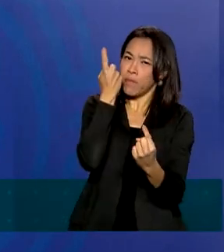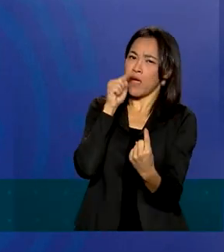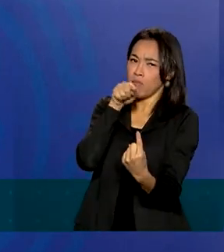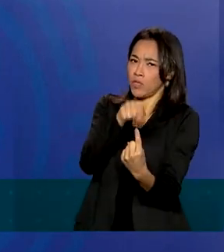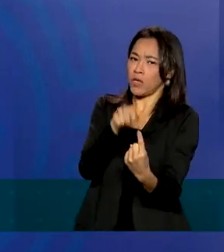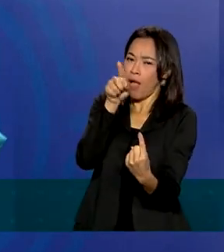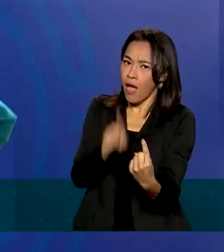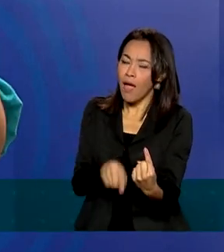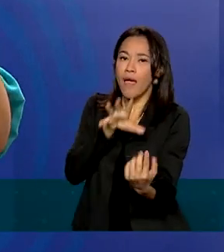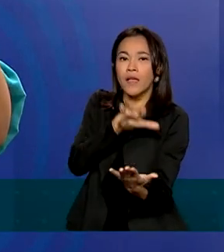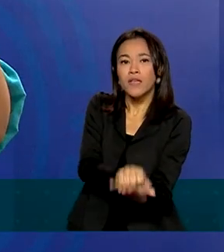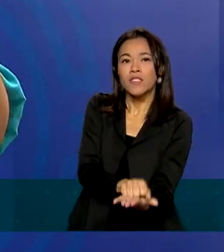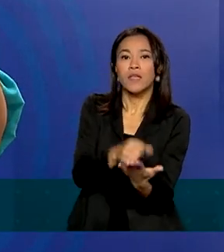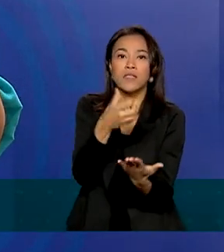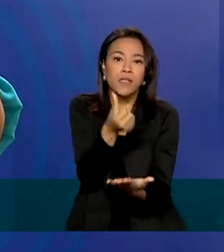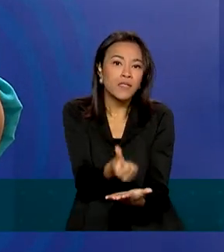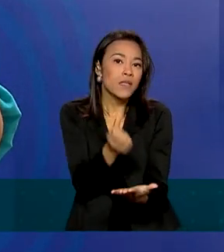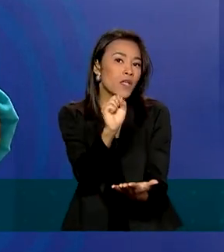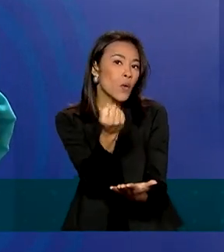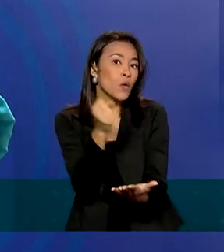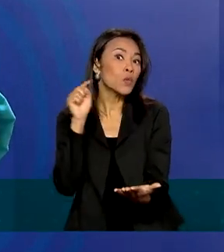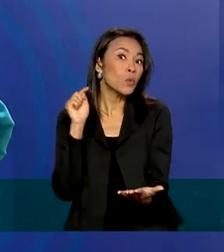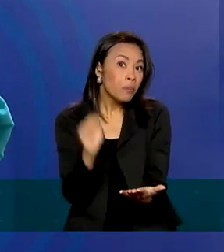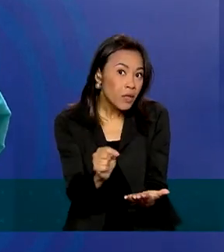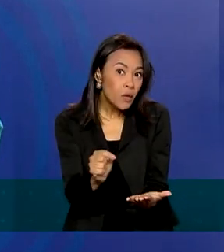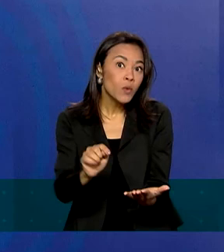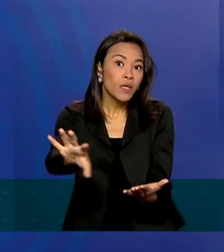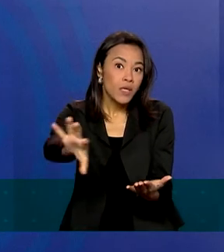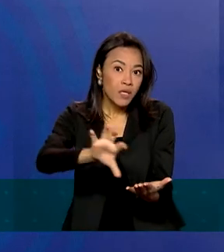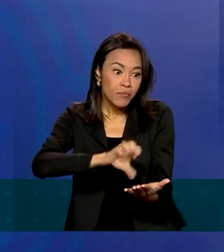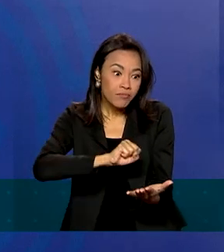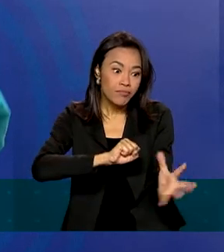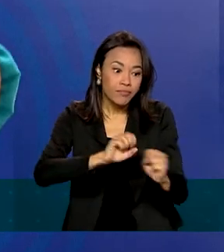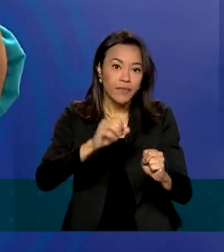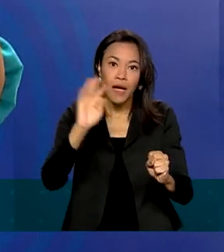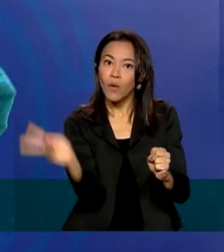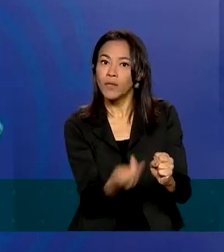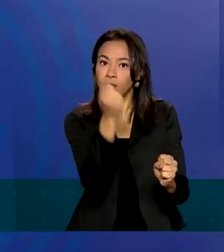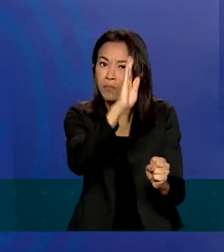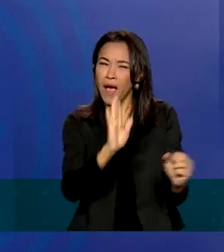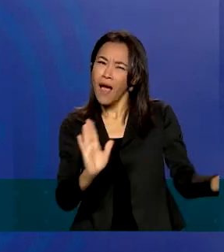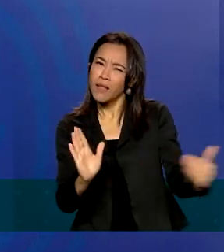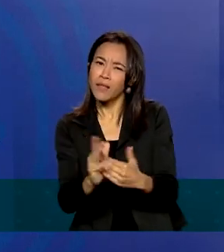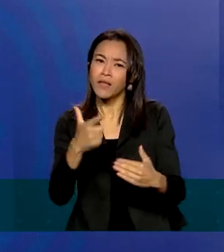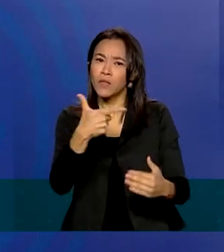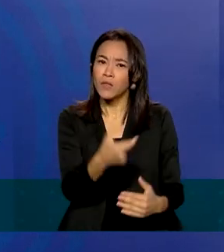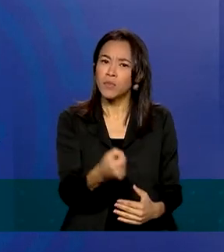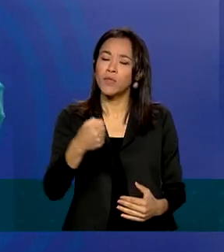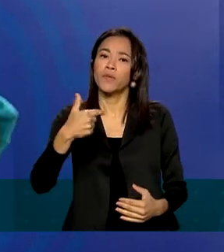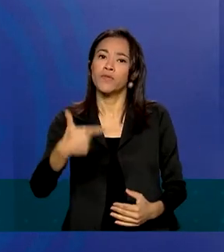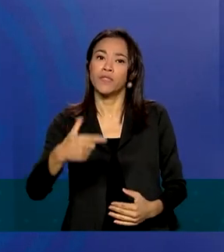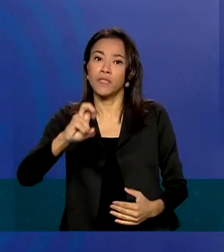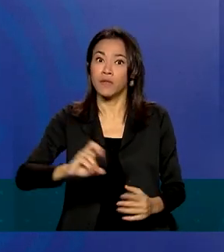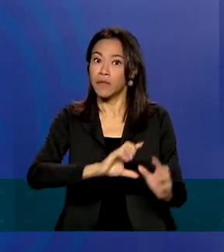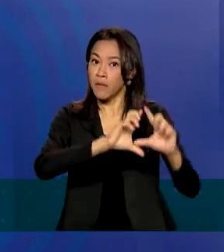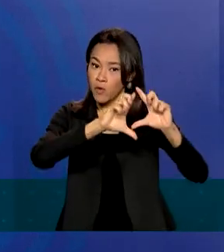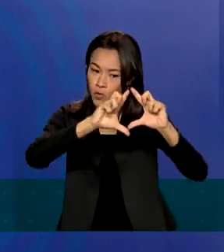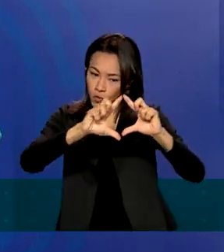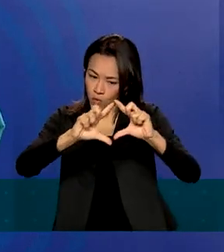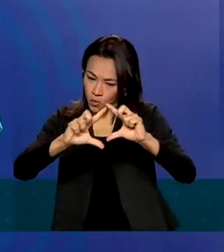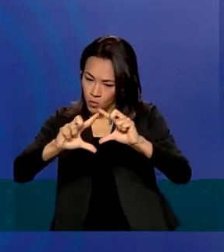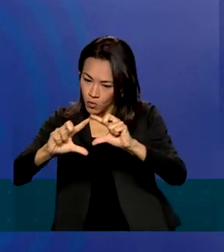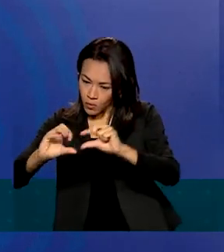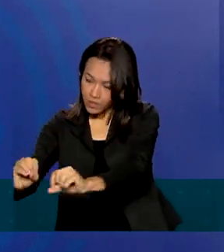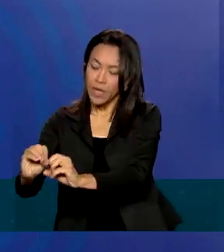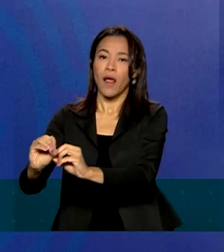registrar no máximo 68 Mil casos transmitidos dentro do Brasil até 2025 e depois era o número de